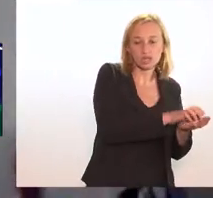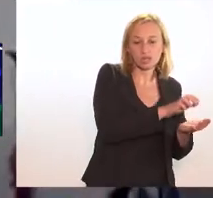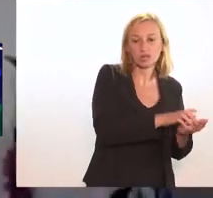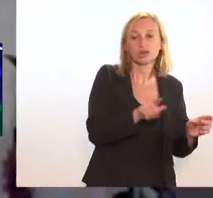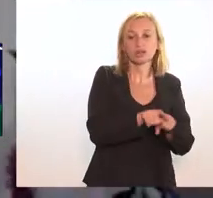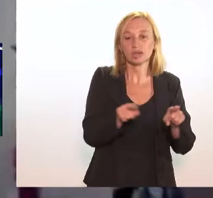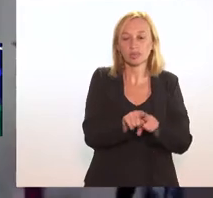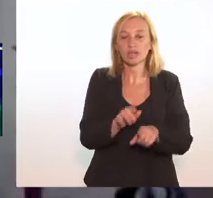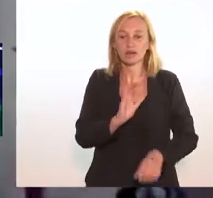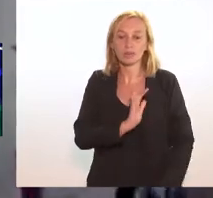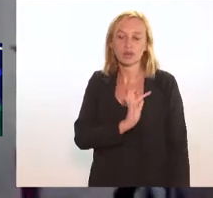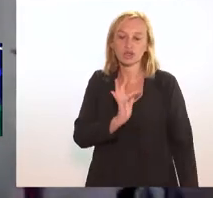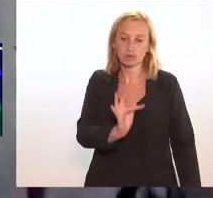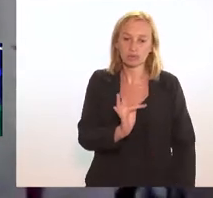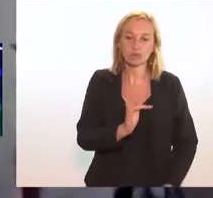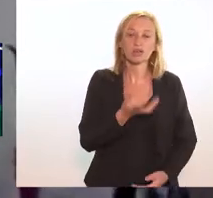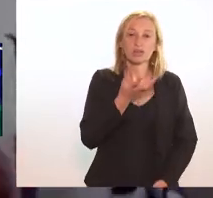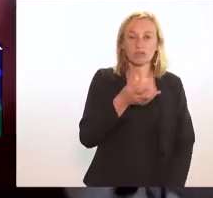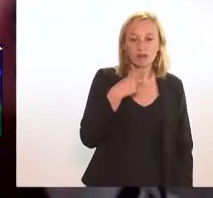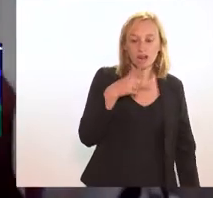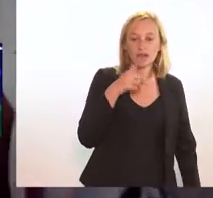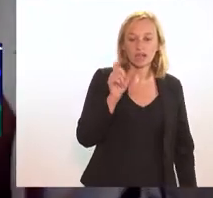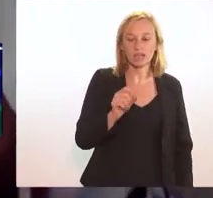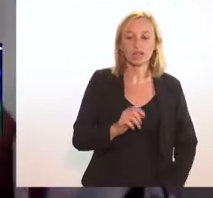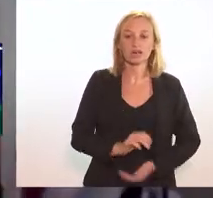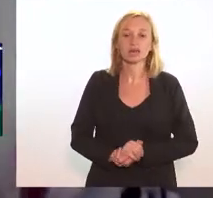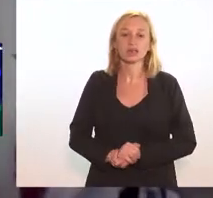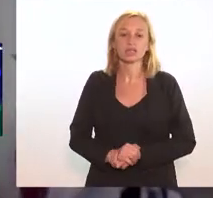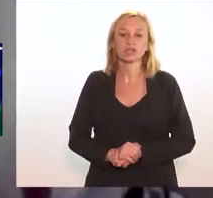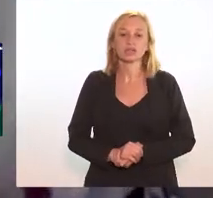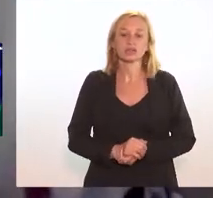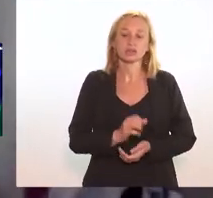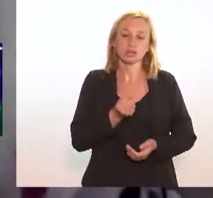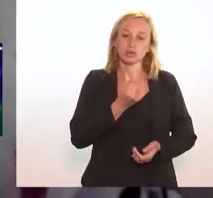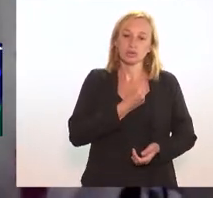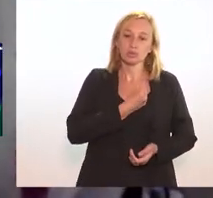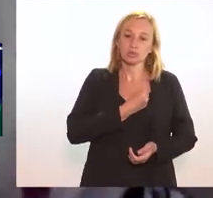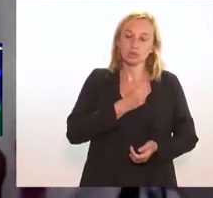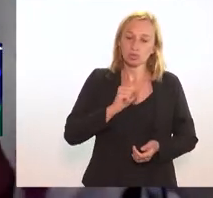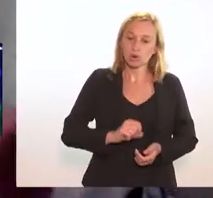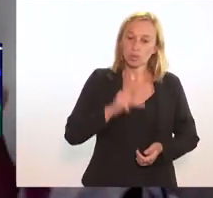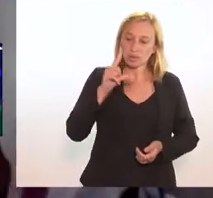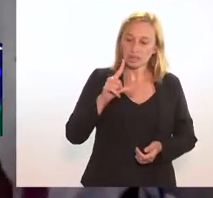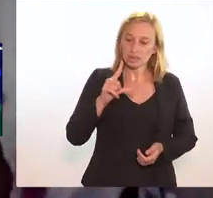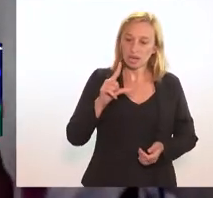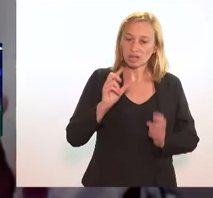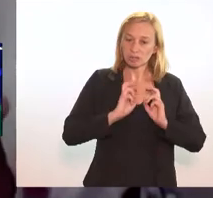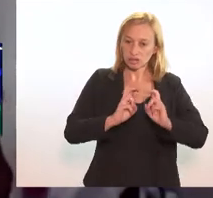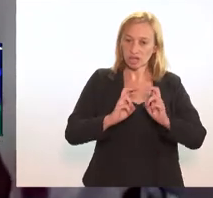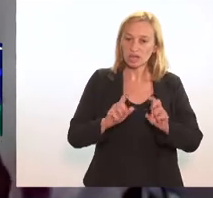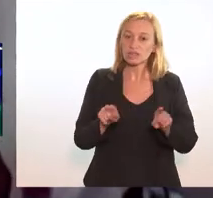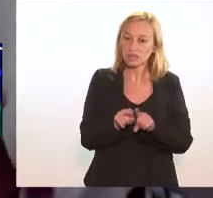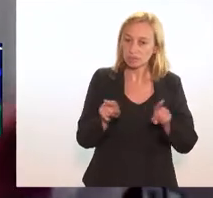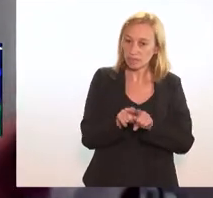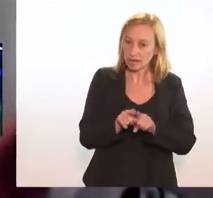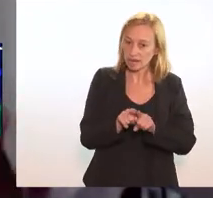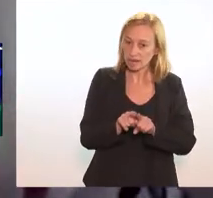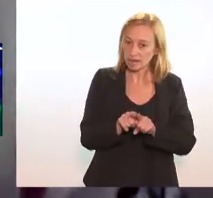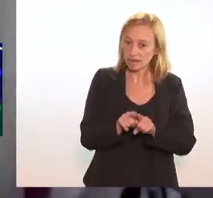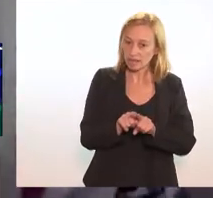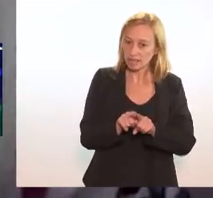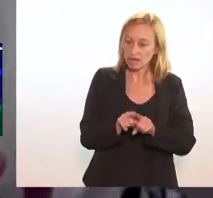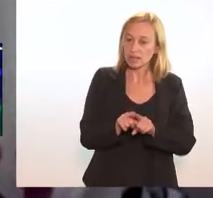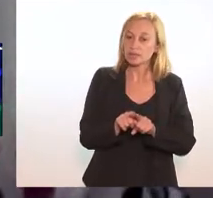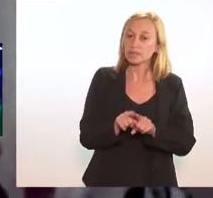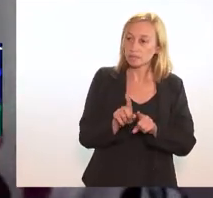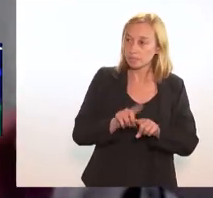Baixada Fluminense. Então, eu vim aqui para dizer que, na hora de aumentar a tarifa, deputado Bom Tempo, sabe aumentar a tarifa do trem, mas na hora de dar o